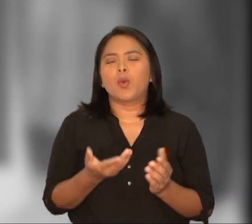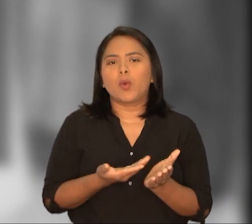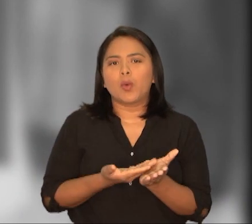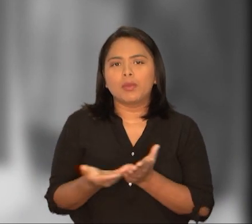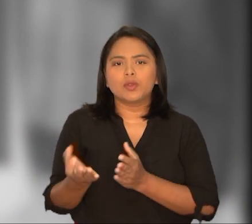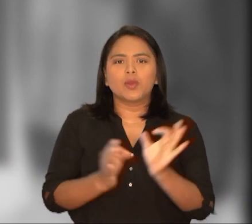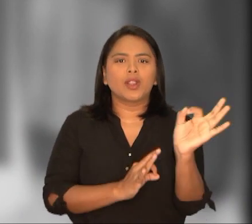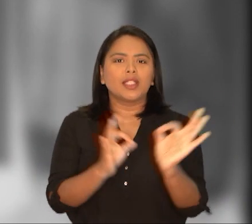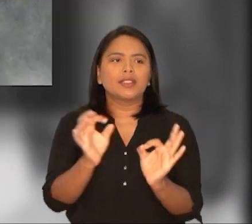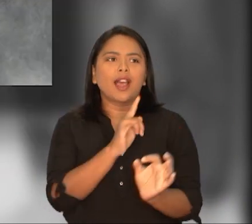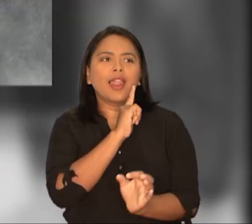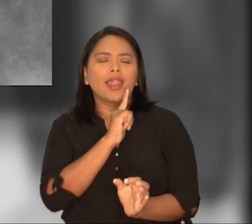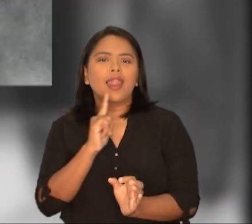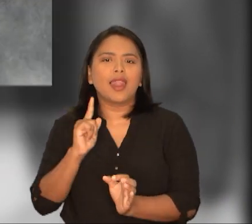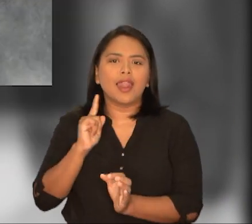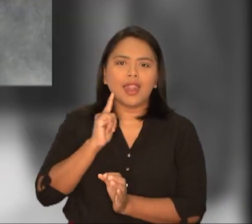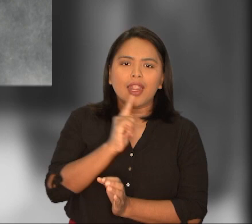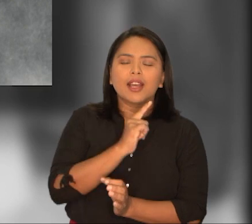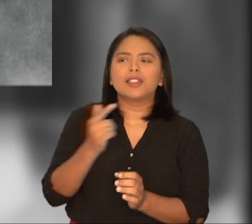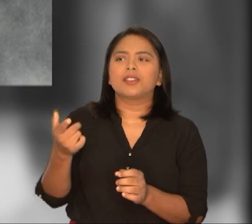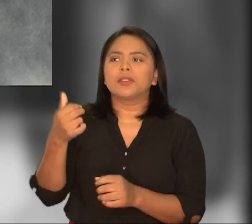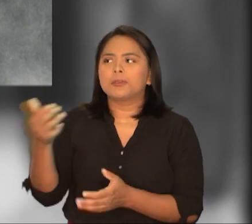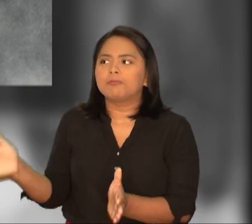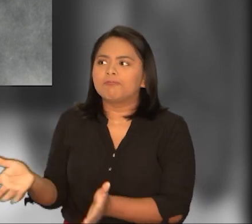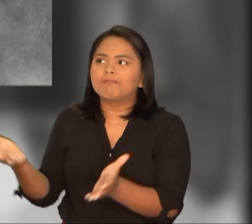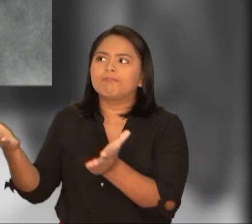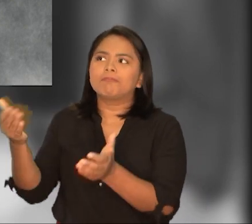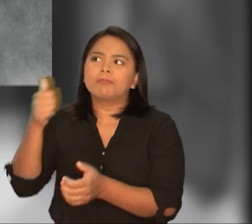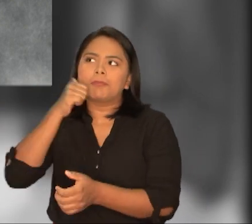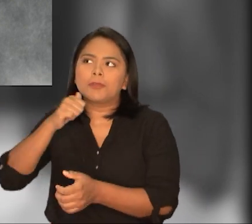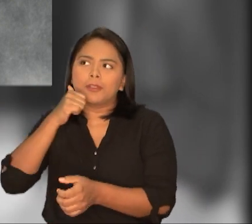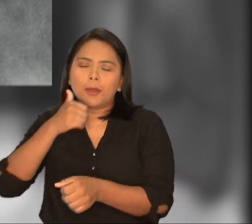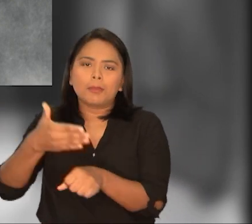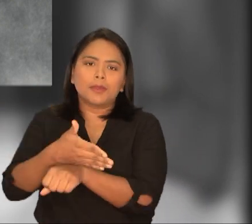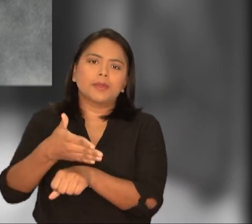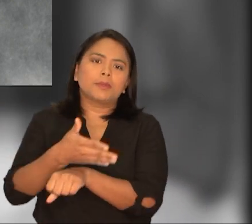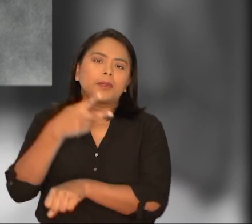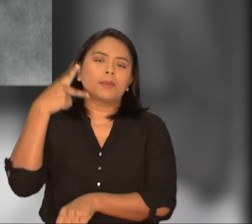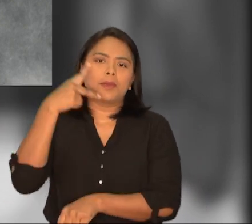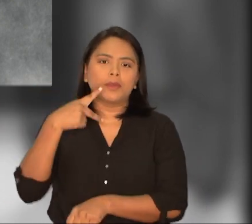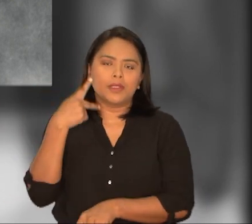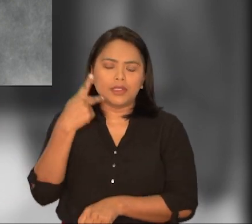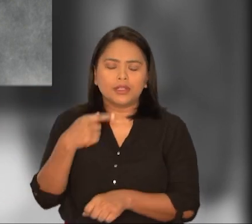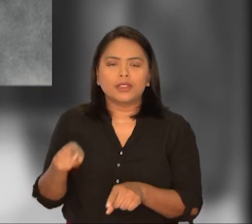para encorajar as mulheres a participarem na política e promoverem a paz.